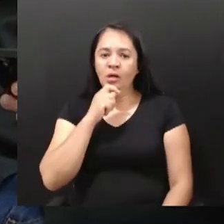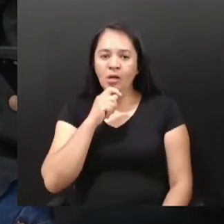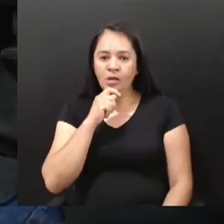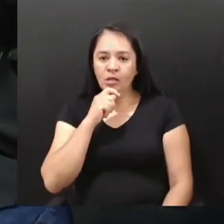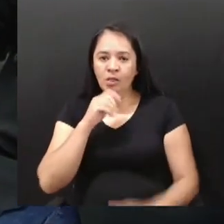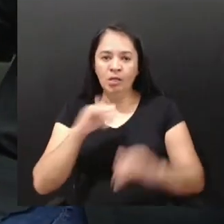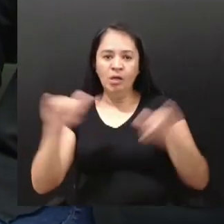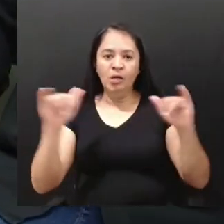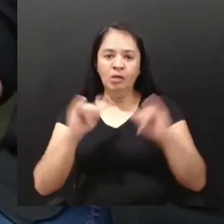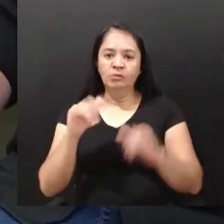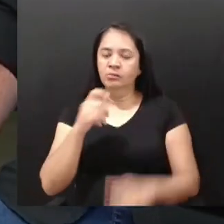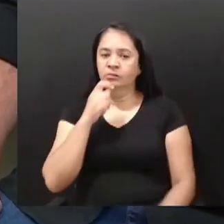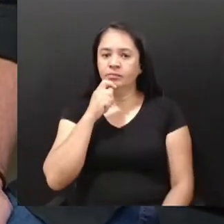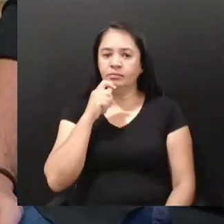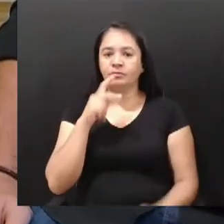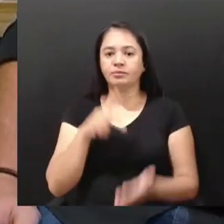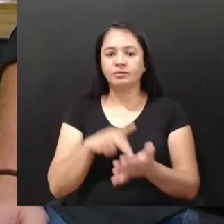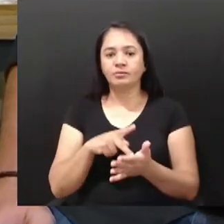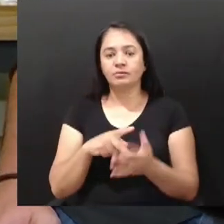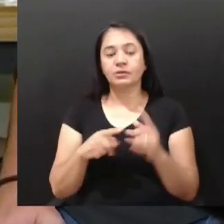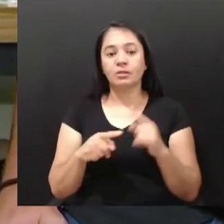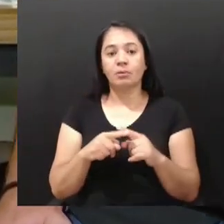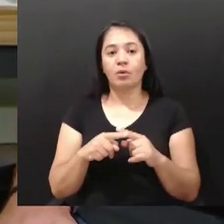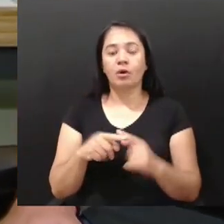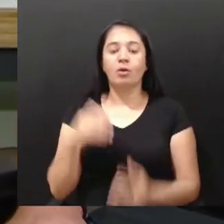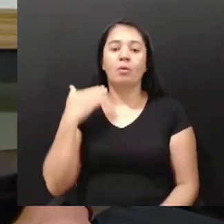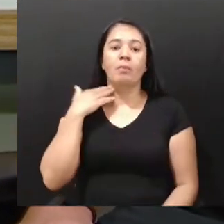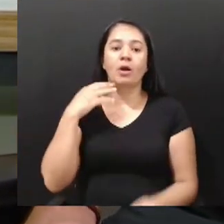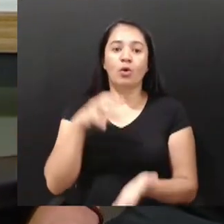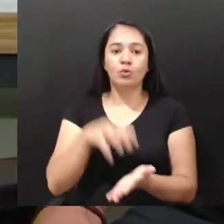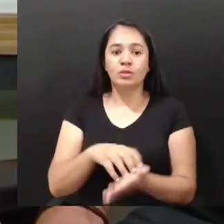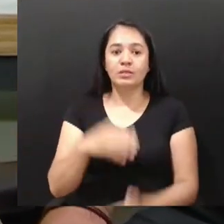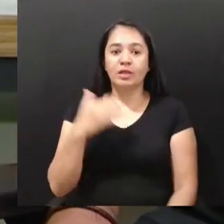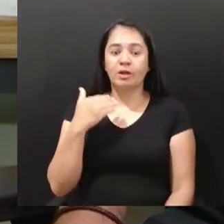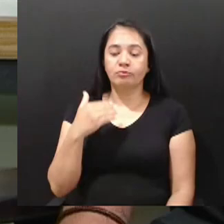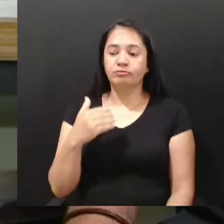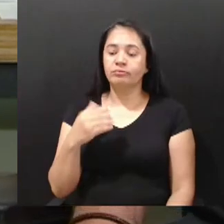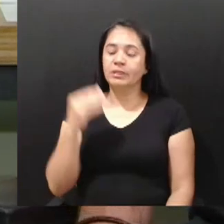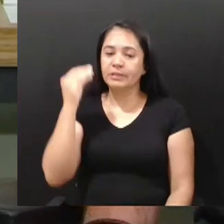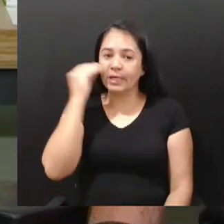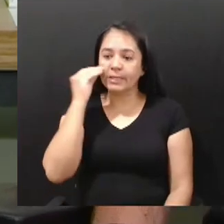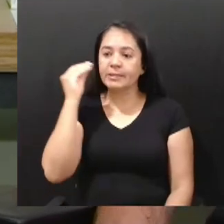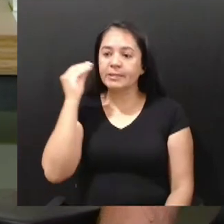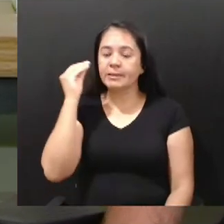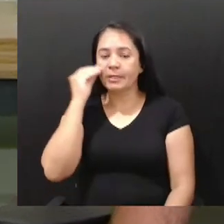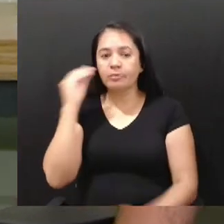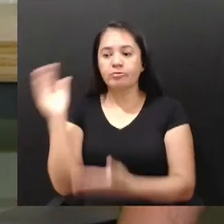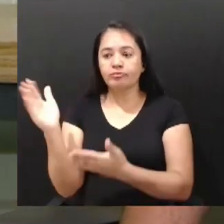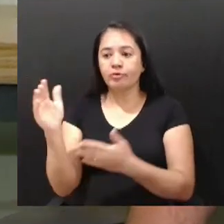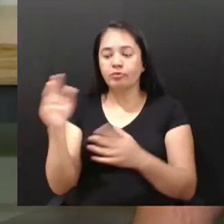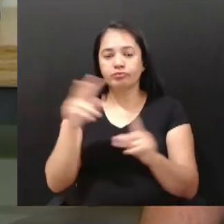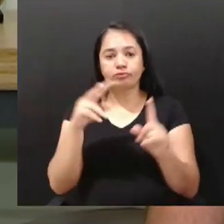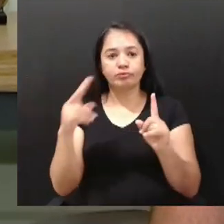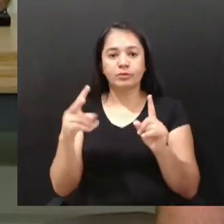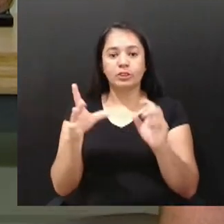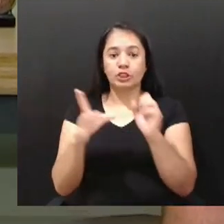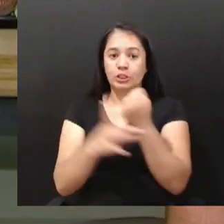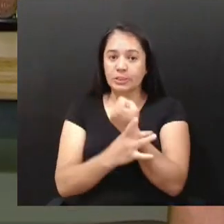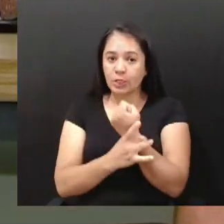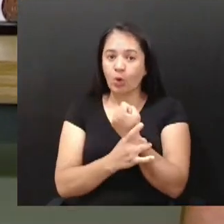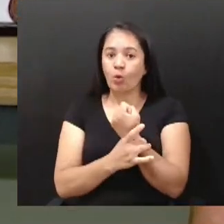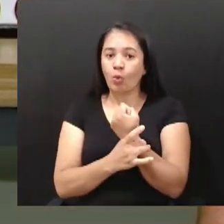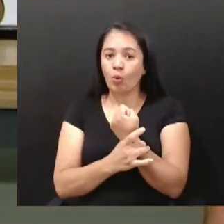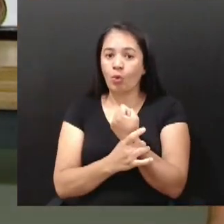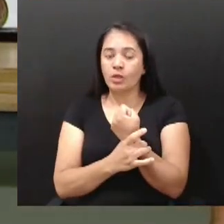divulgado é de fato porque o Banco Central está tentando puxar isso do ponto de vista de segurança, né, entender como que a gente